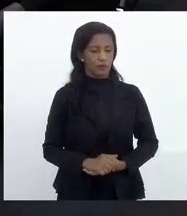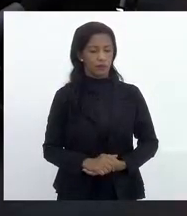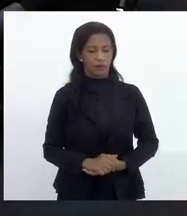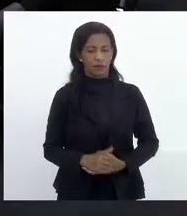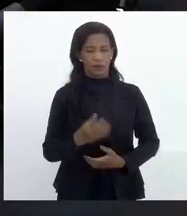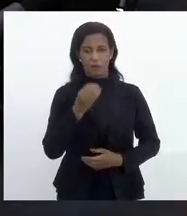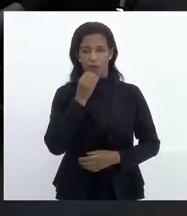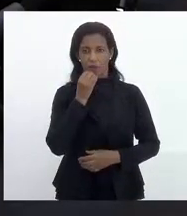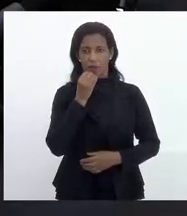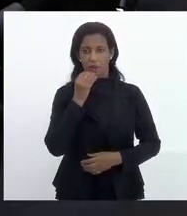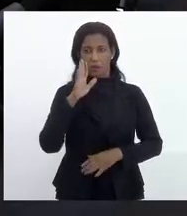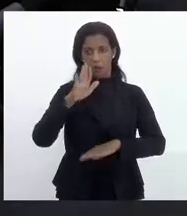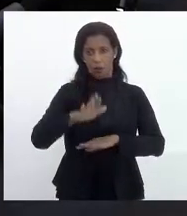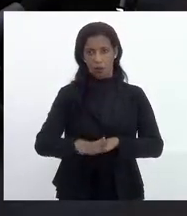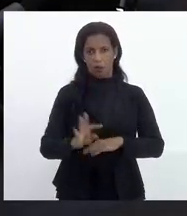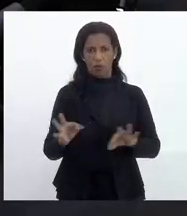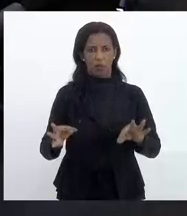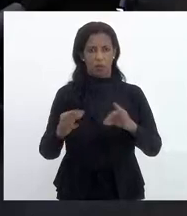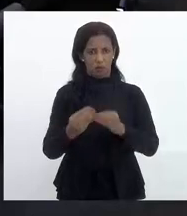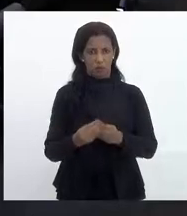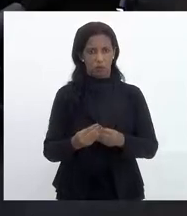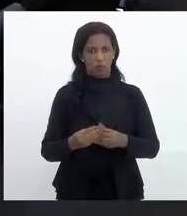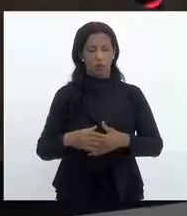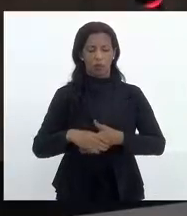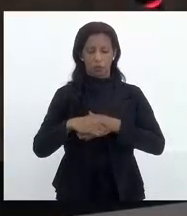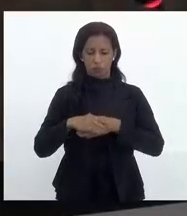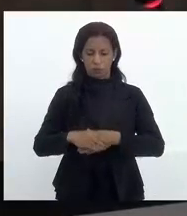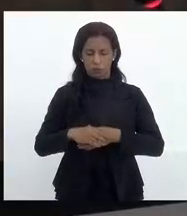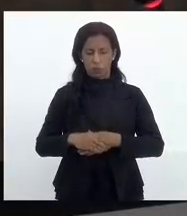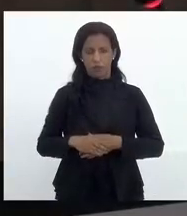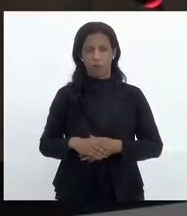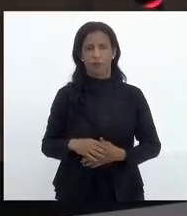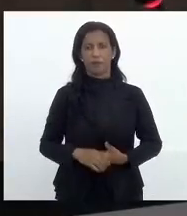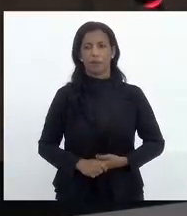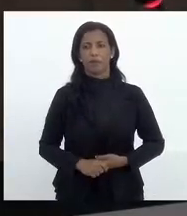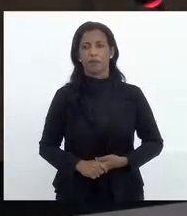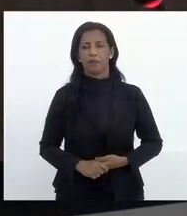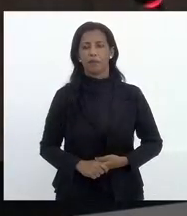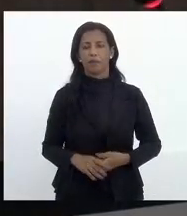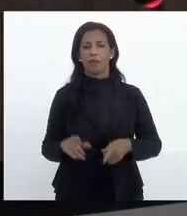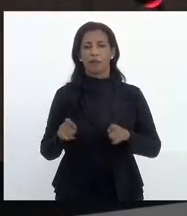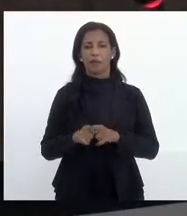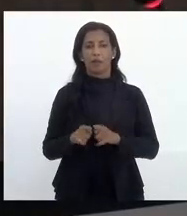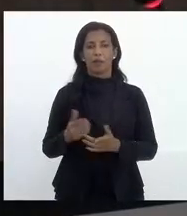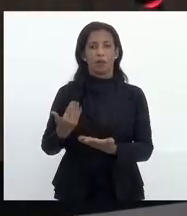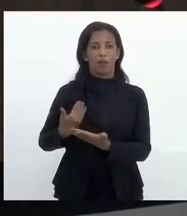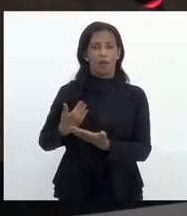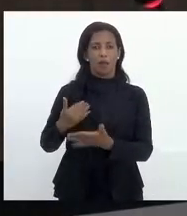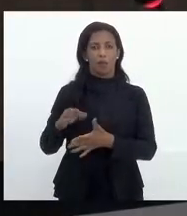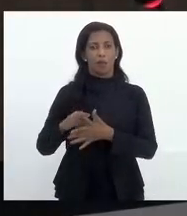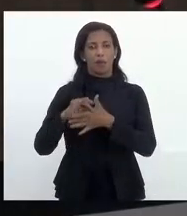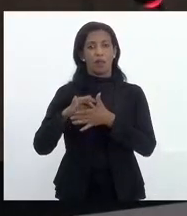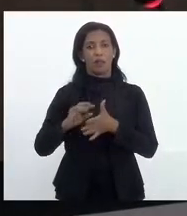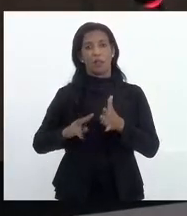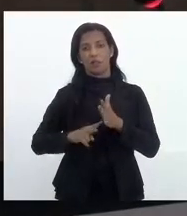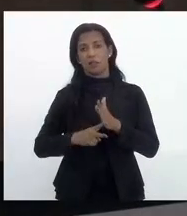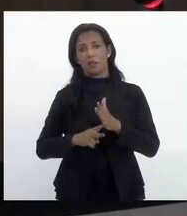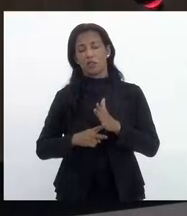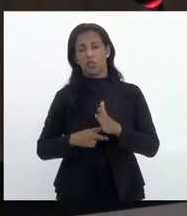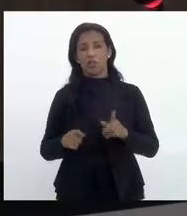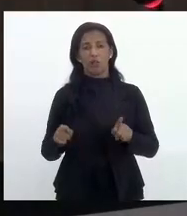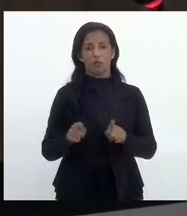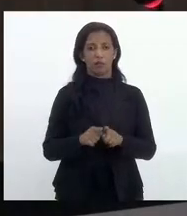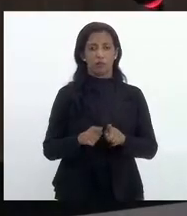Olá boa tarde boa tarde a todos que tal da mesma pessoa do presidente quero saudar Também meus companheiros líderes sindicais que se fazem